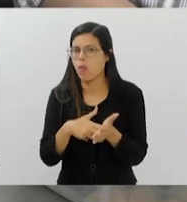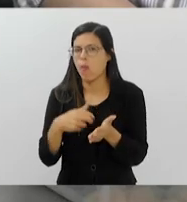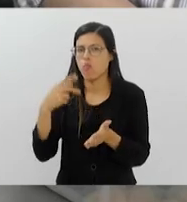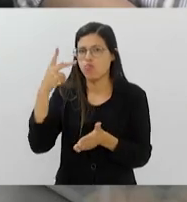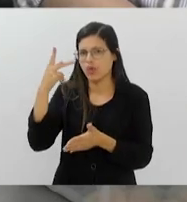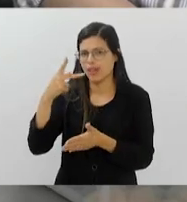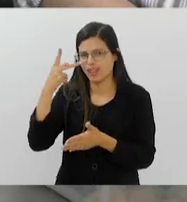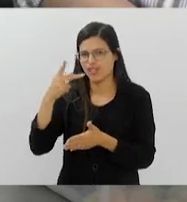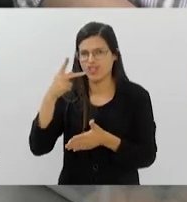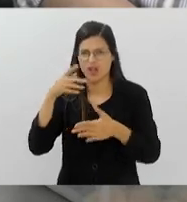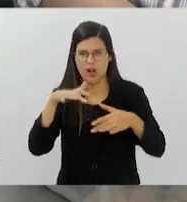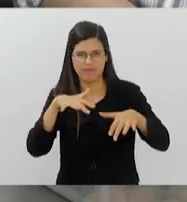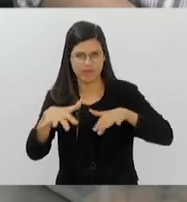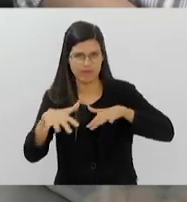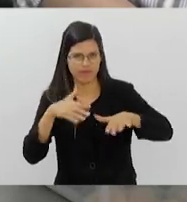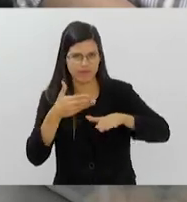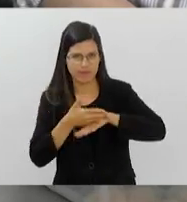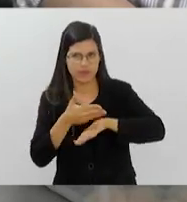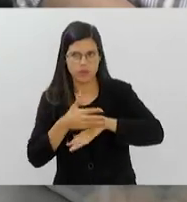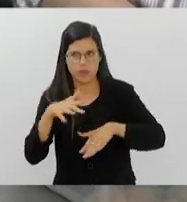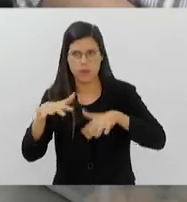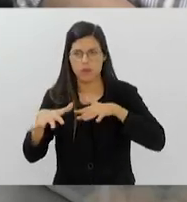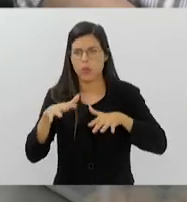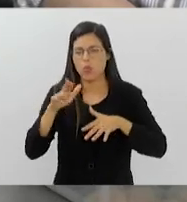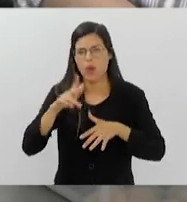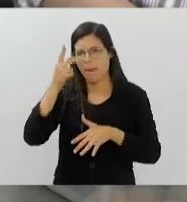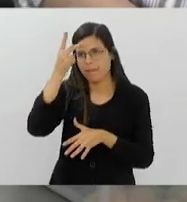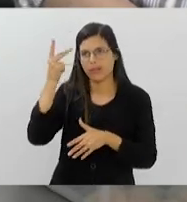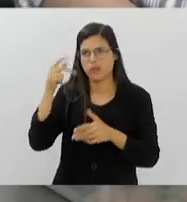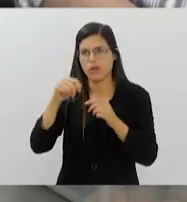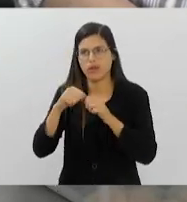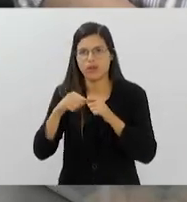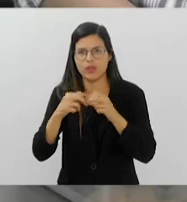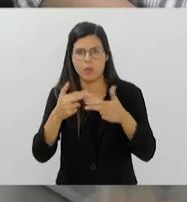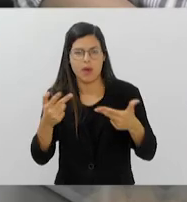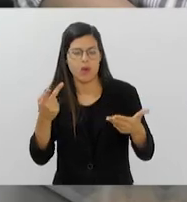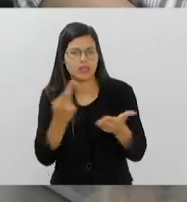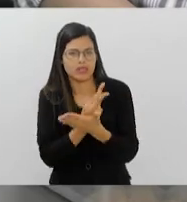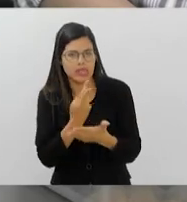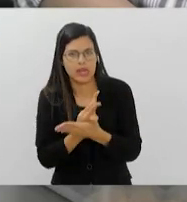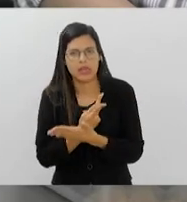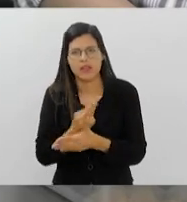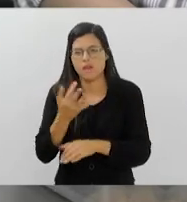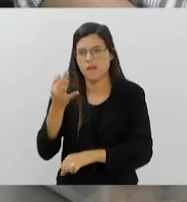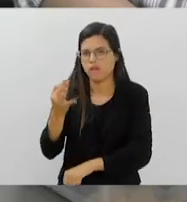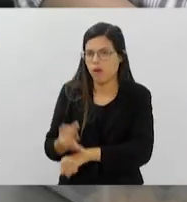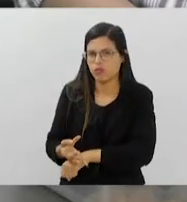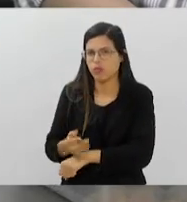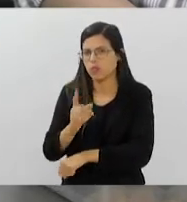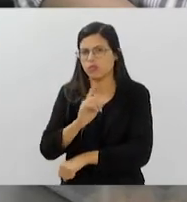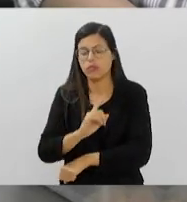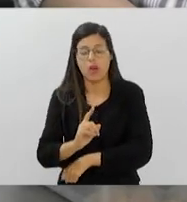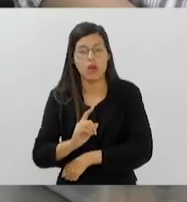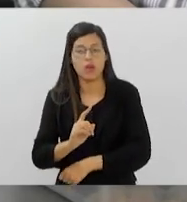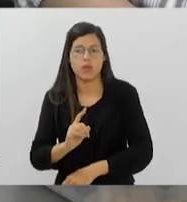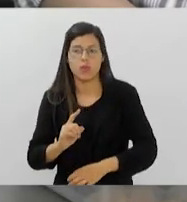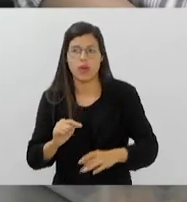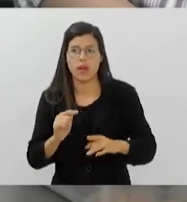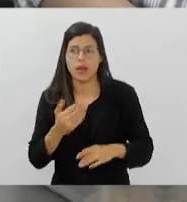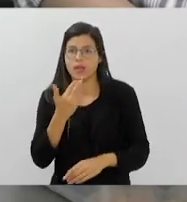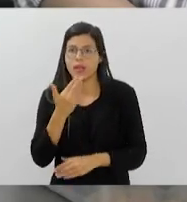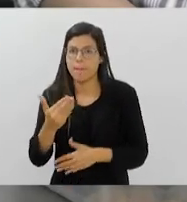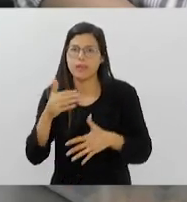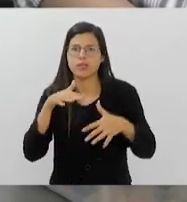movimento. Então, quer dizer, não é que a pessoa fez uma coisa errada, faltou, barbarizou. Não, ela estava reivindicando. Então, e ela